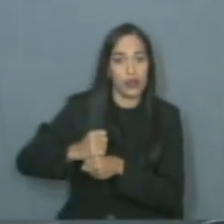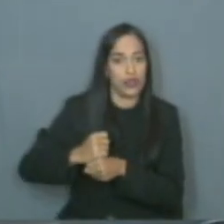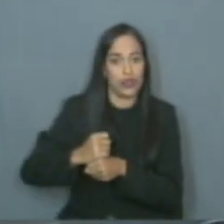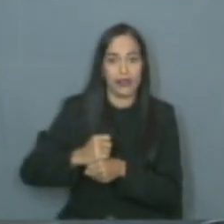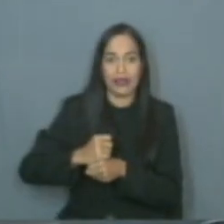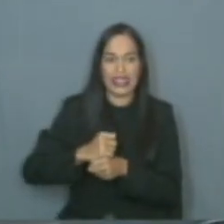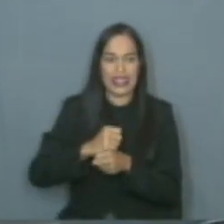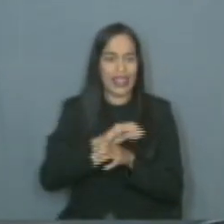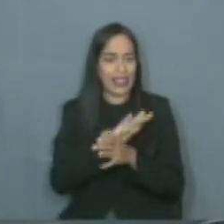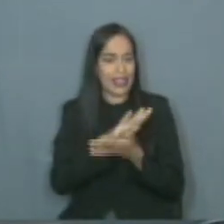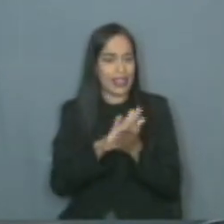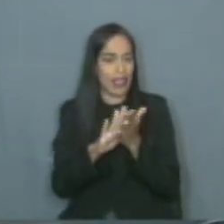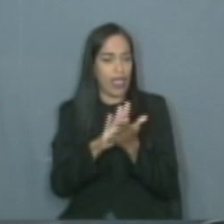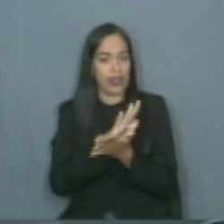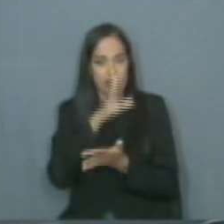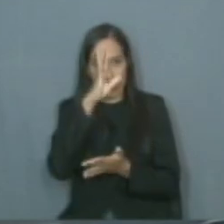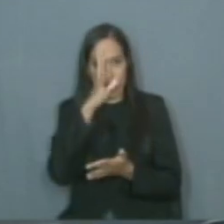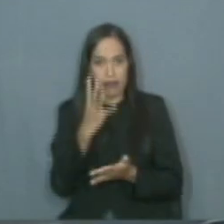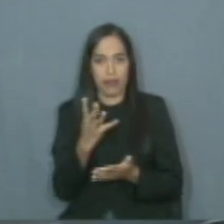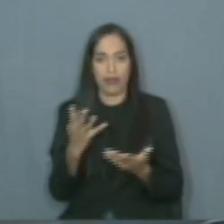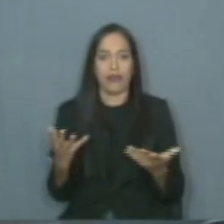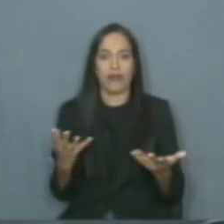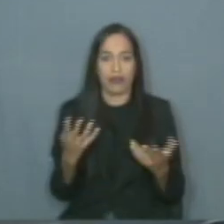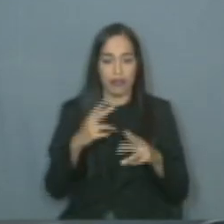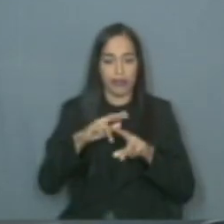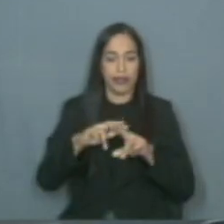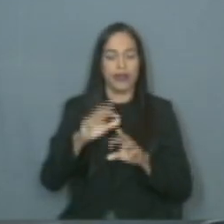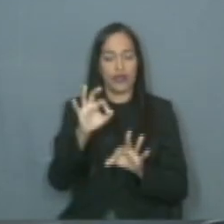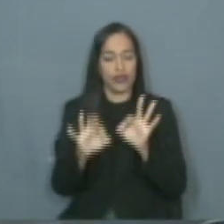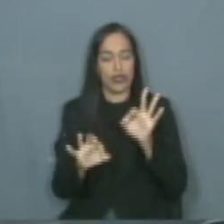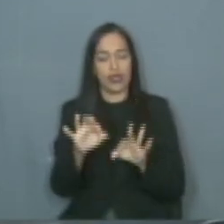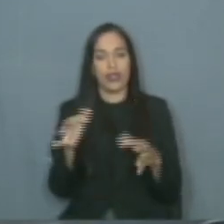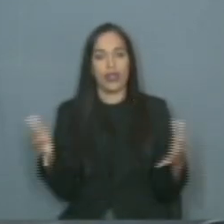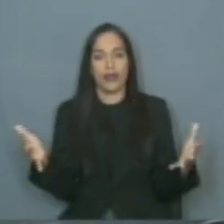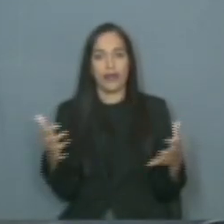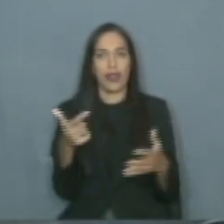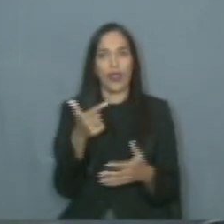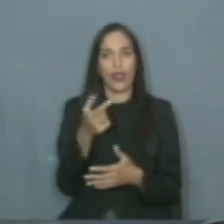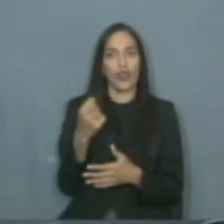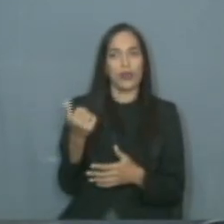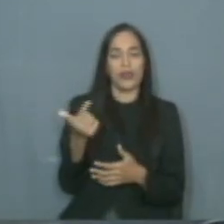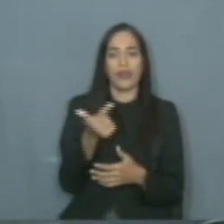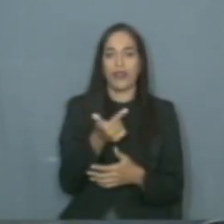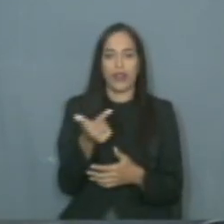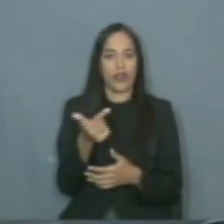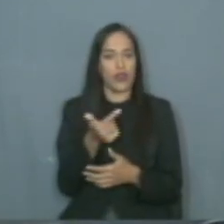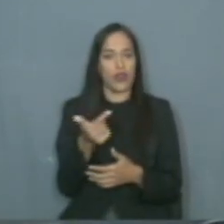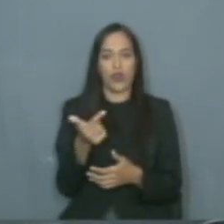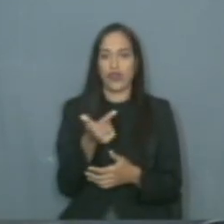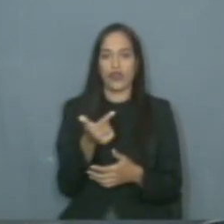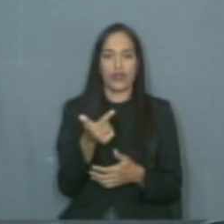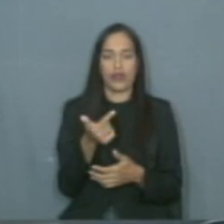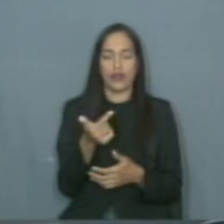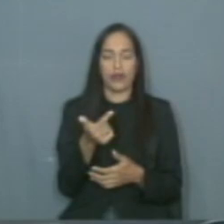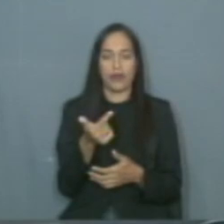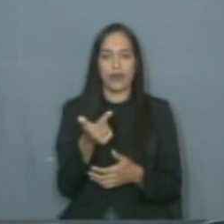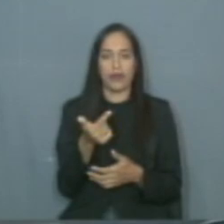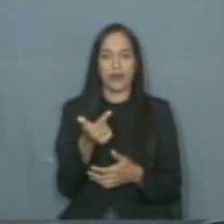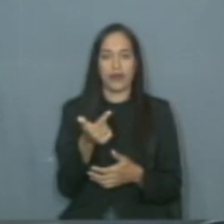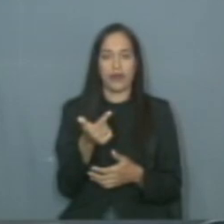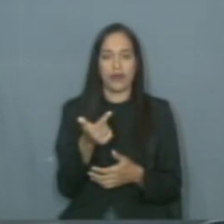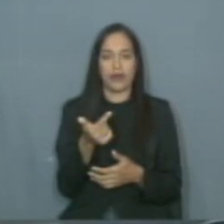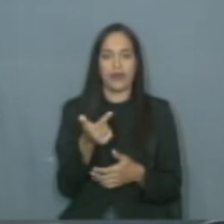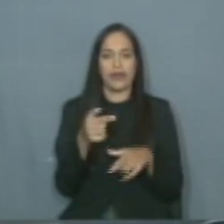impunidade. Tantos e tantos anos de impunidade. E não estou falando somente de 2022. Eu também estou falando